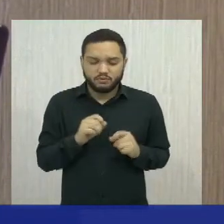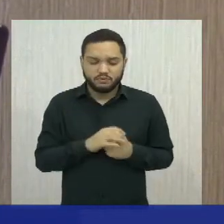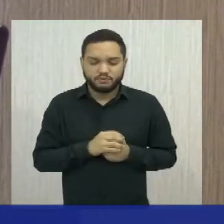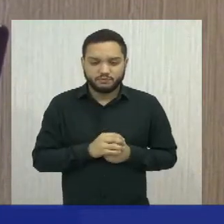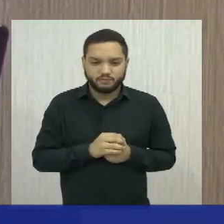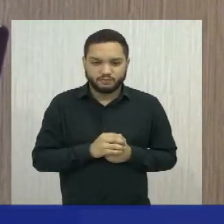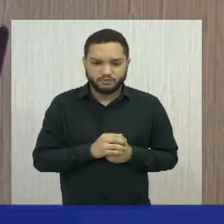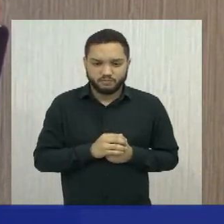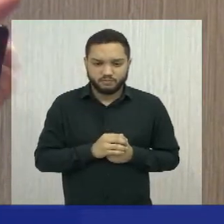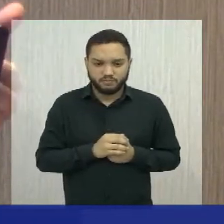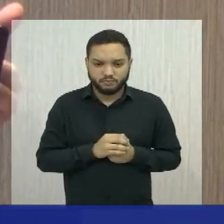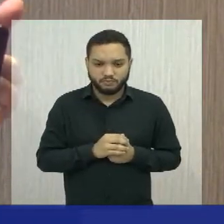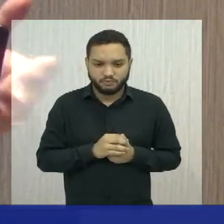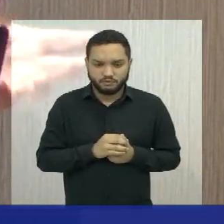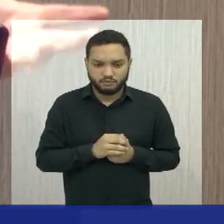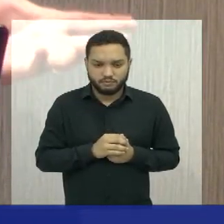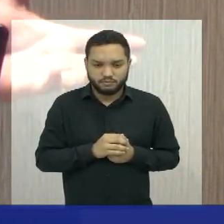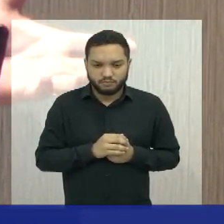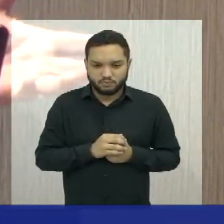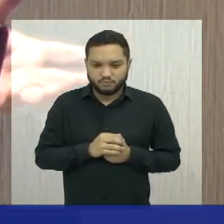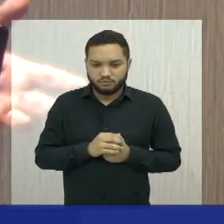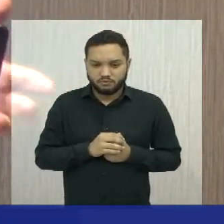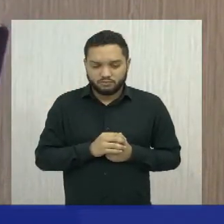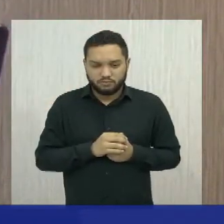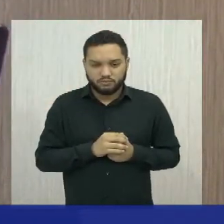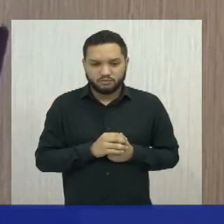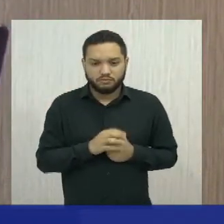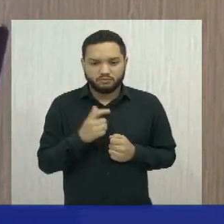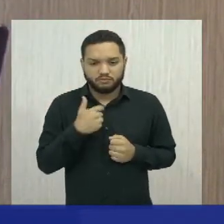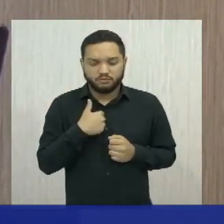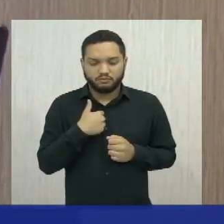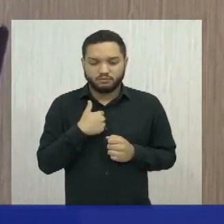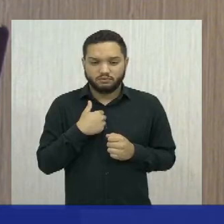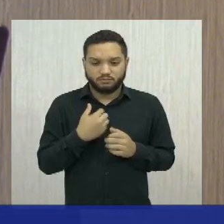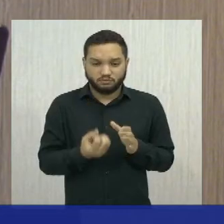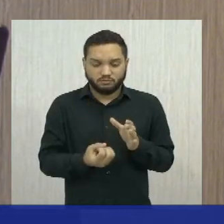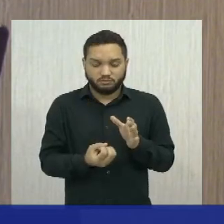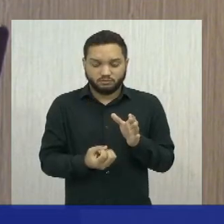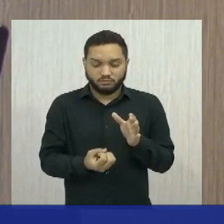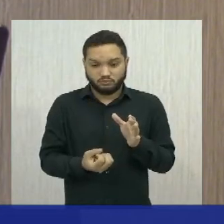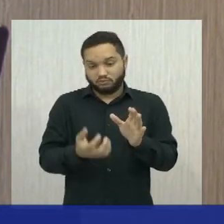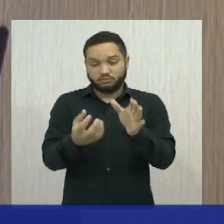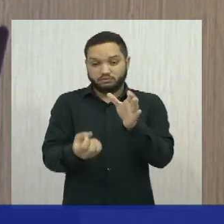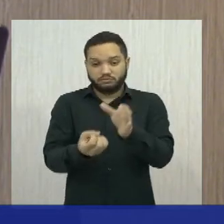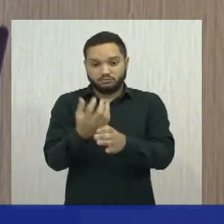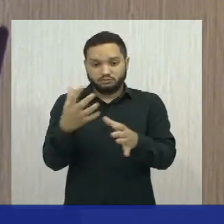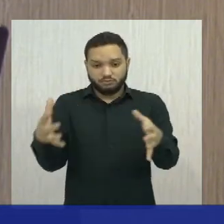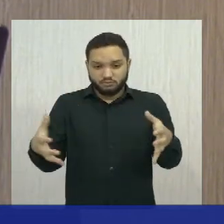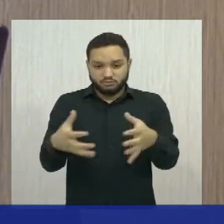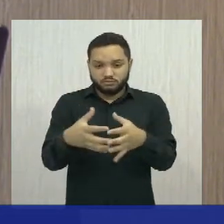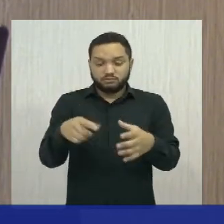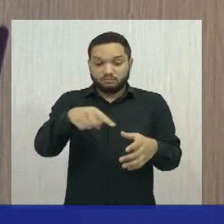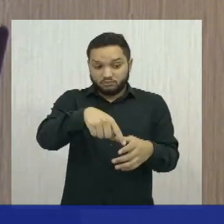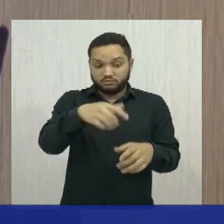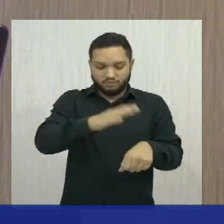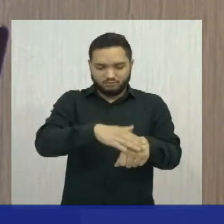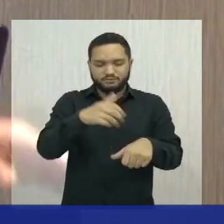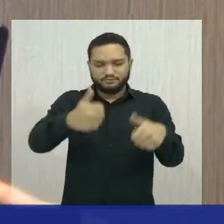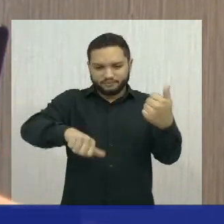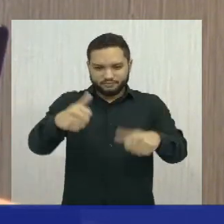que com a criação, e eu sou operador do direito, com a Comissão Permanente de Avaliação,